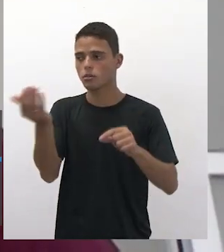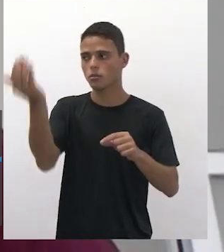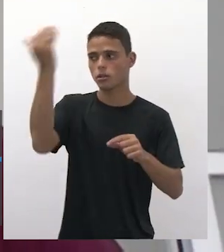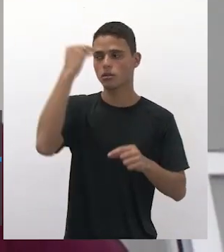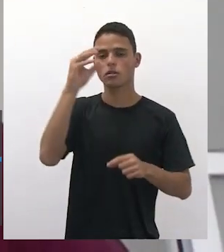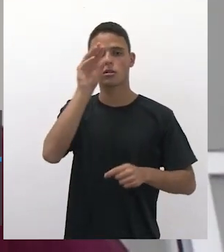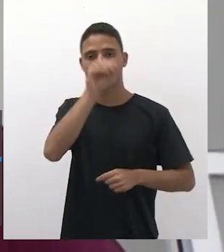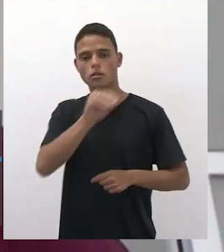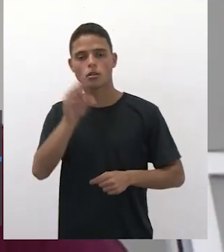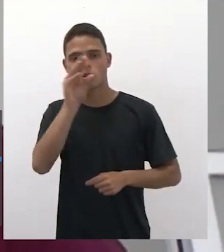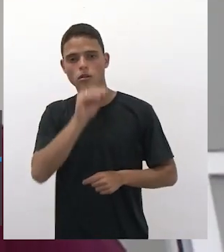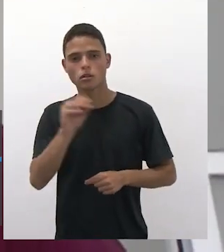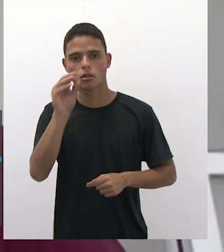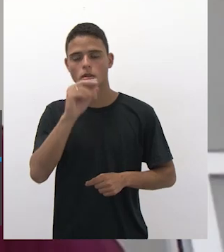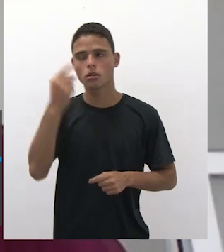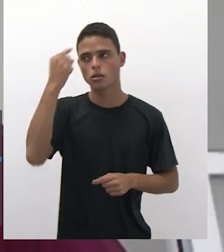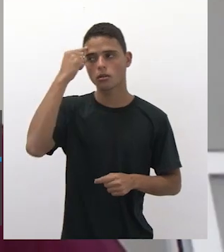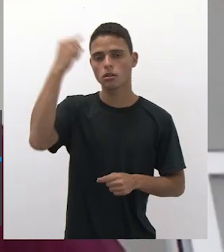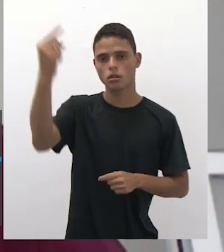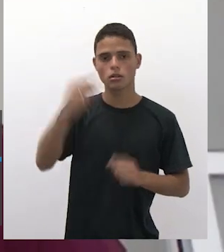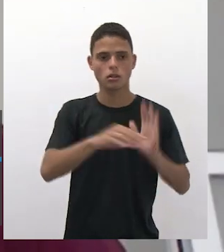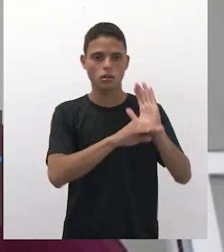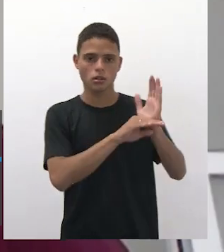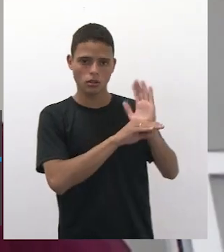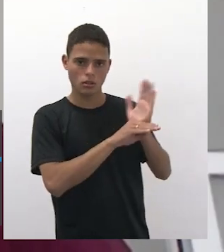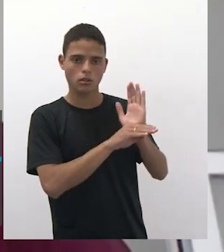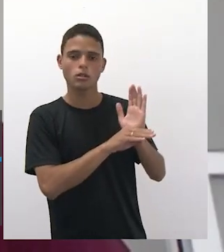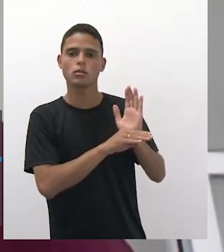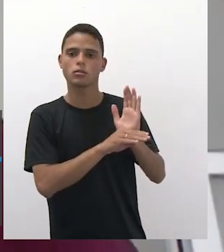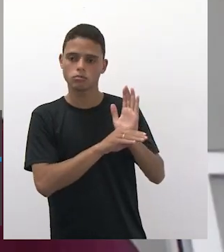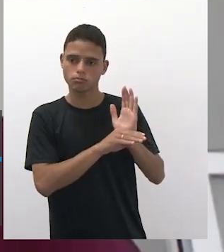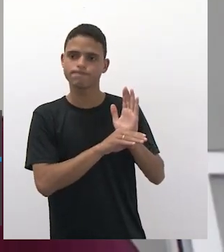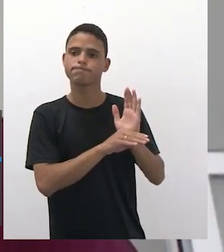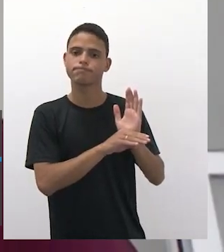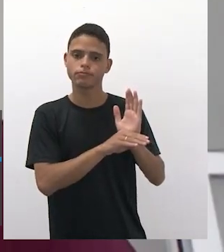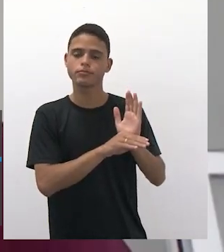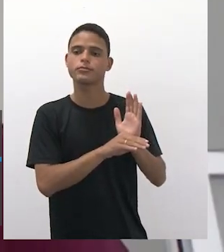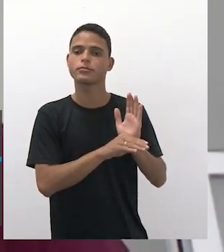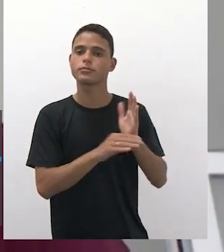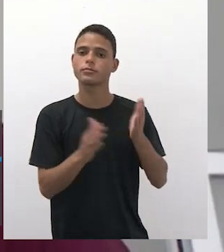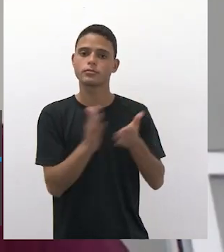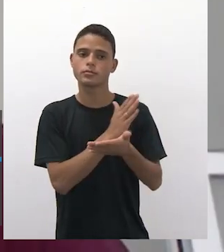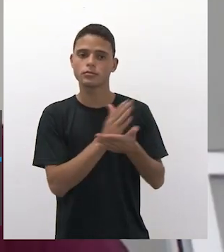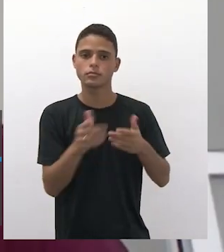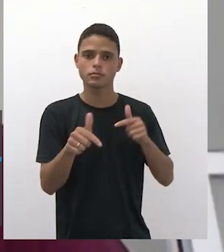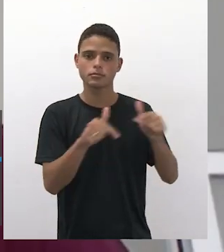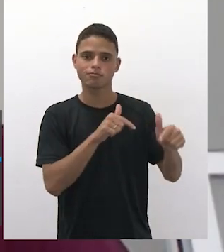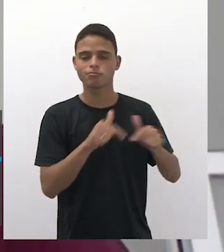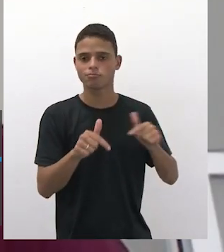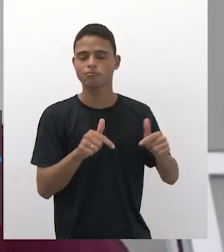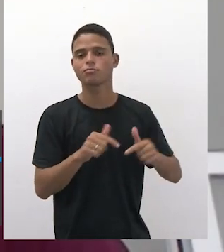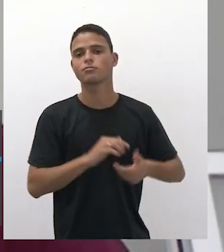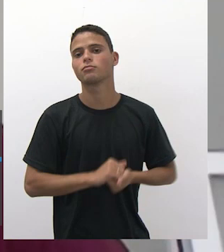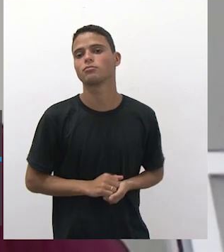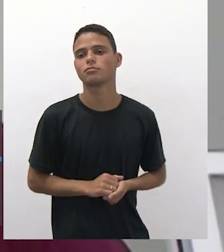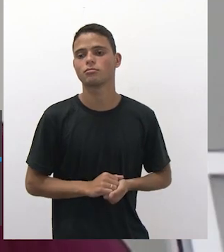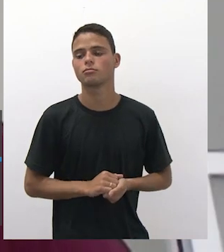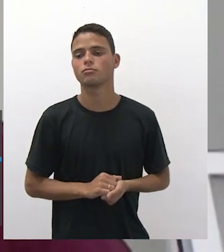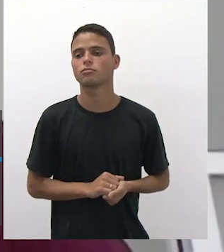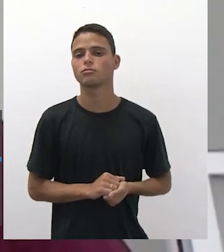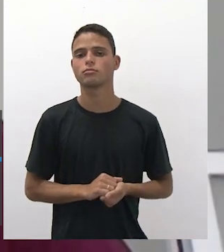Pensamos que no vídeo possamos sensibilizar trabalhos com tais perspectivas.